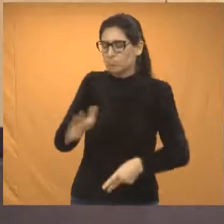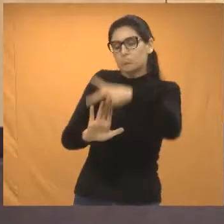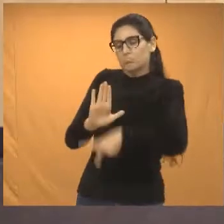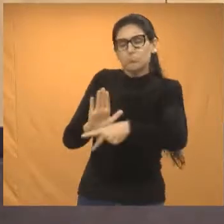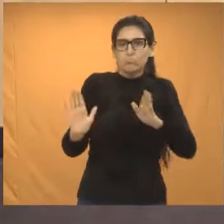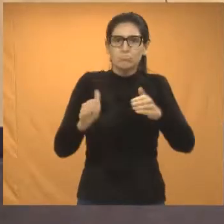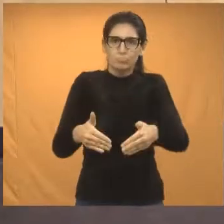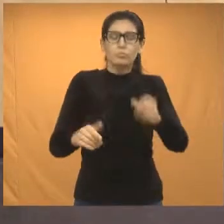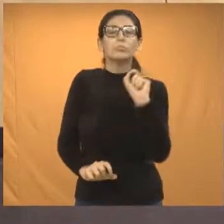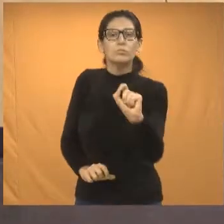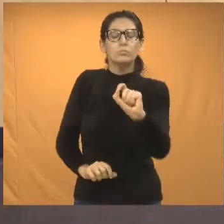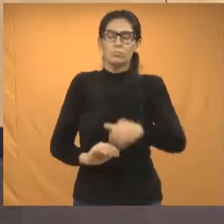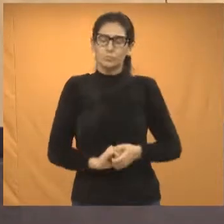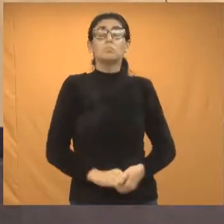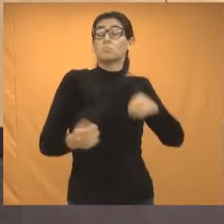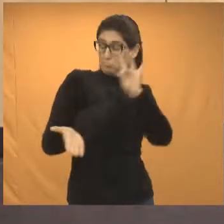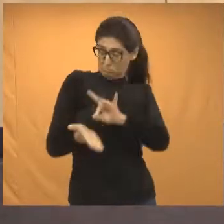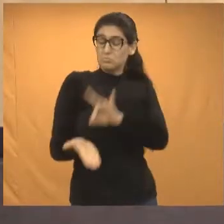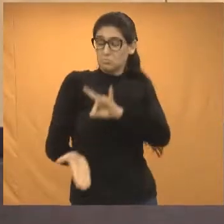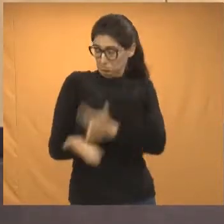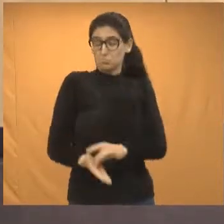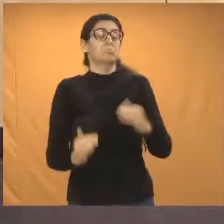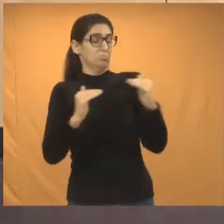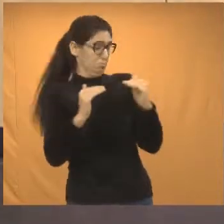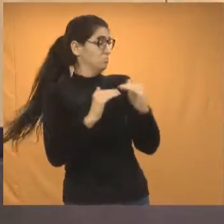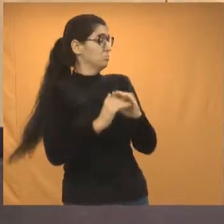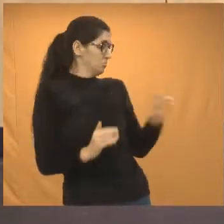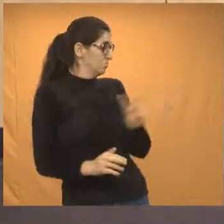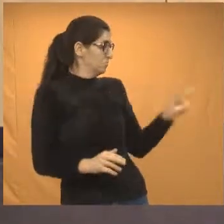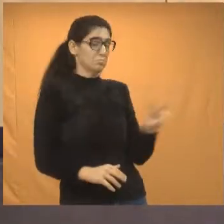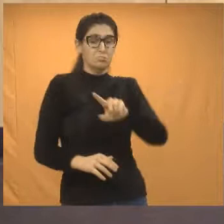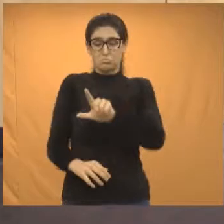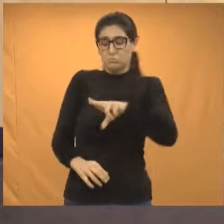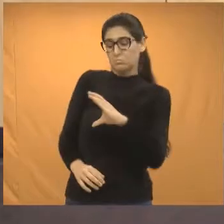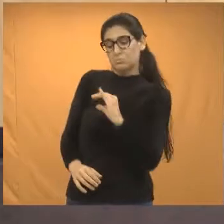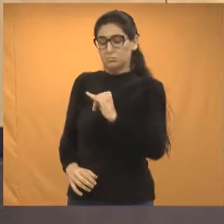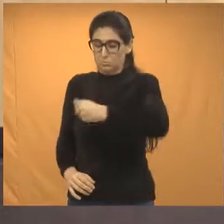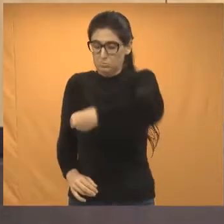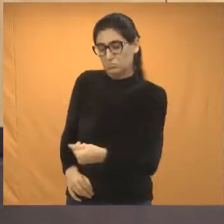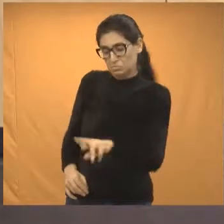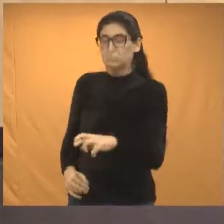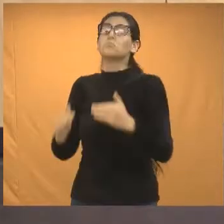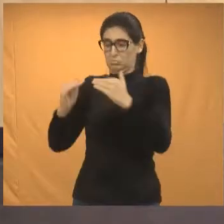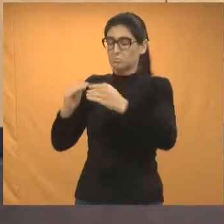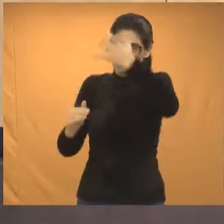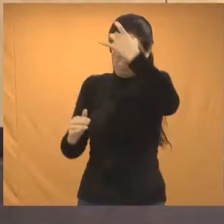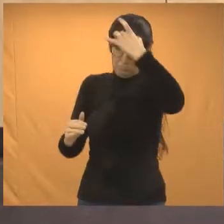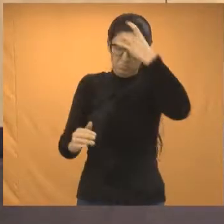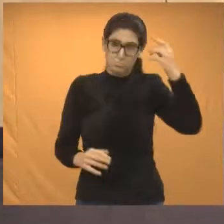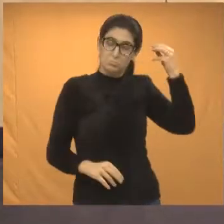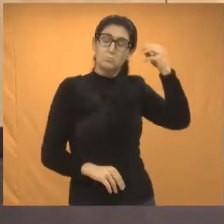projeto. Bem colocado, vereador Lucimar. Também penso como você. Só que não é uma questão só limpeza